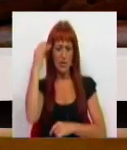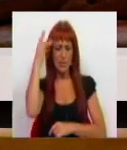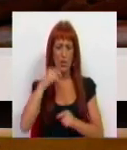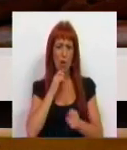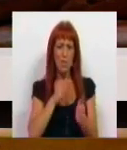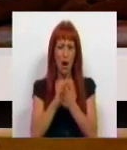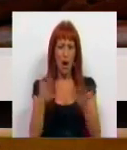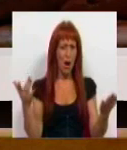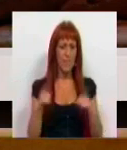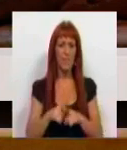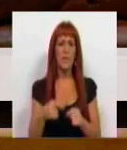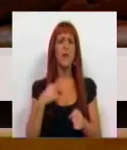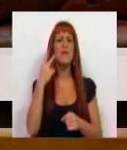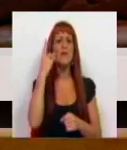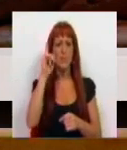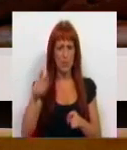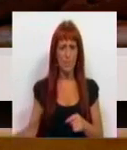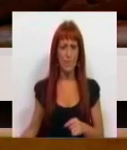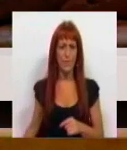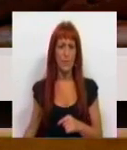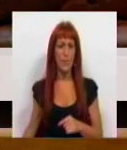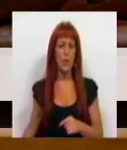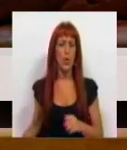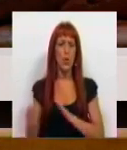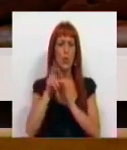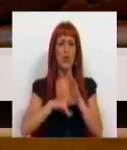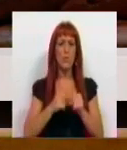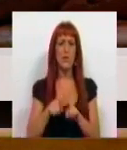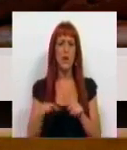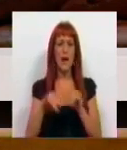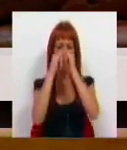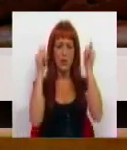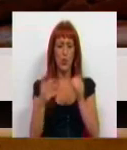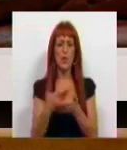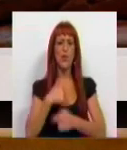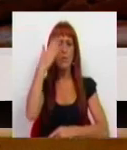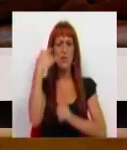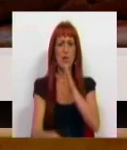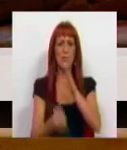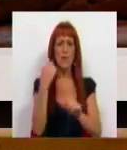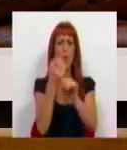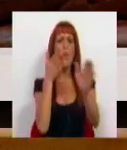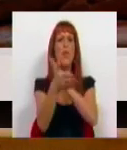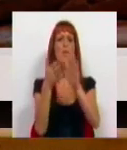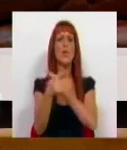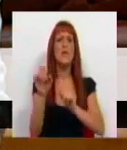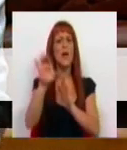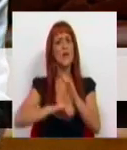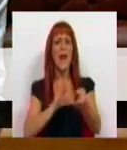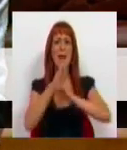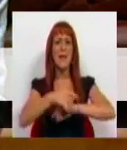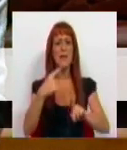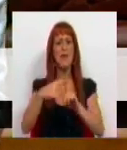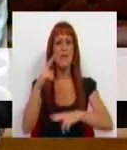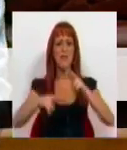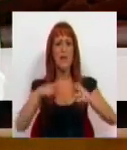e opacidade. Se não vejamos, o atual regime do Centro Internacional de Negócios já prevê a criação de postos de trabalho como condição de acesso a